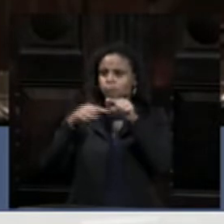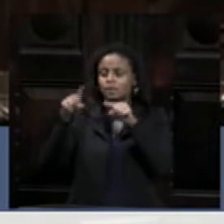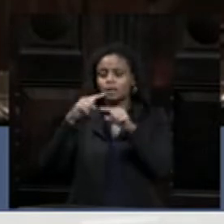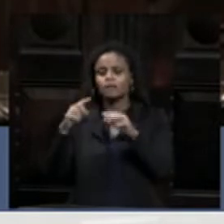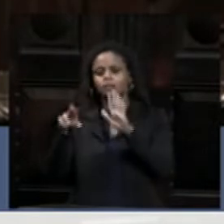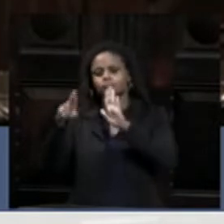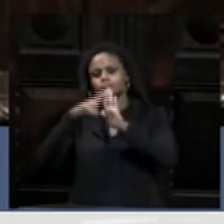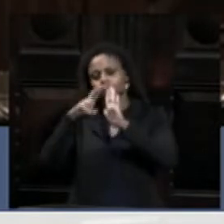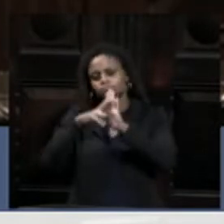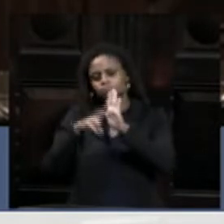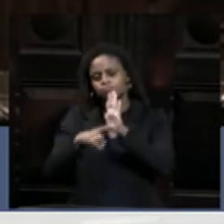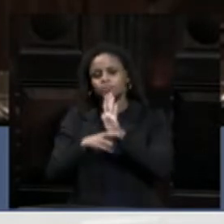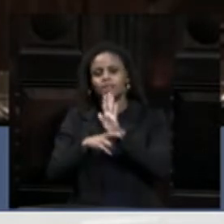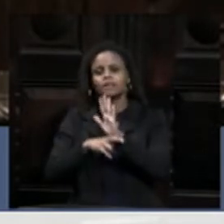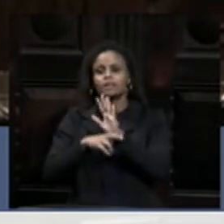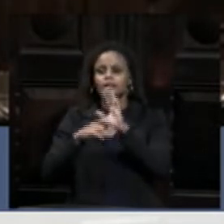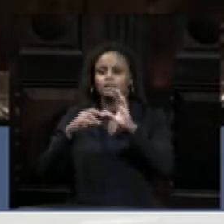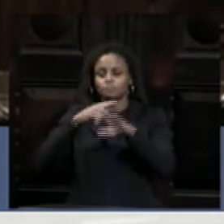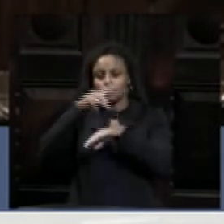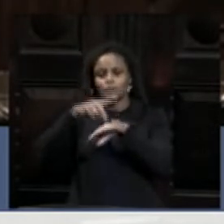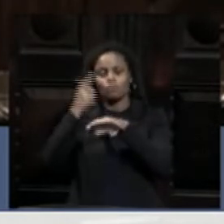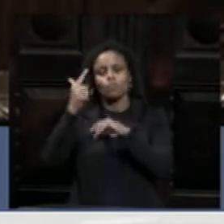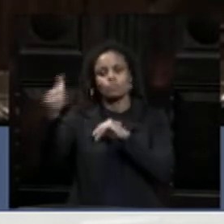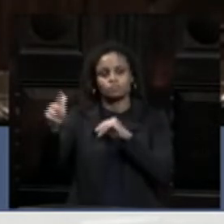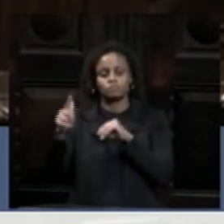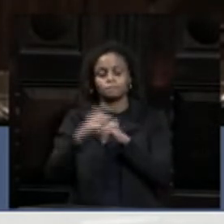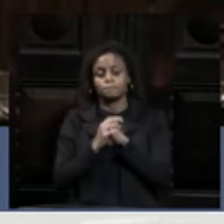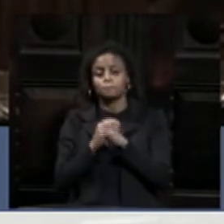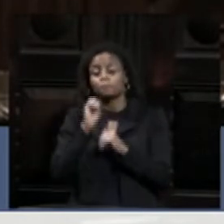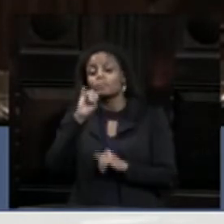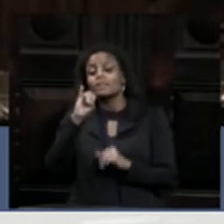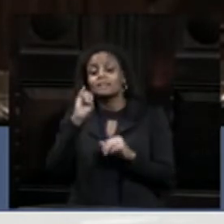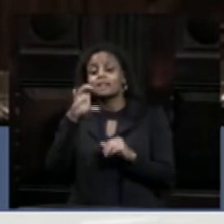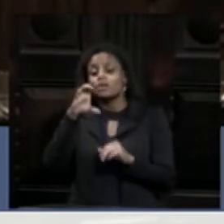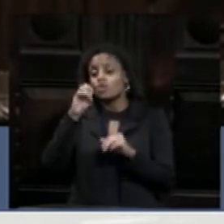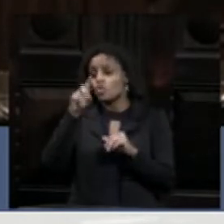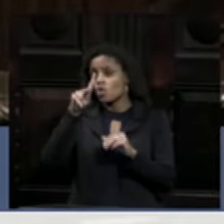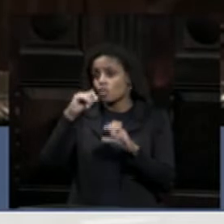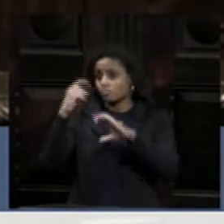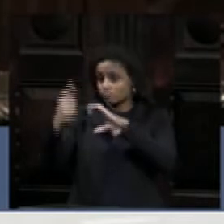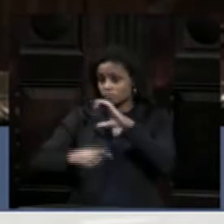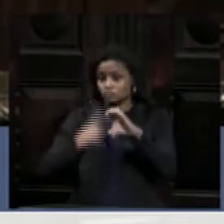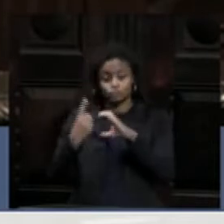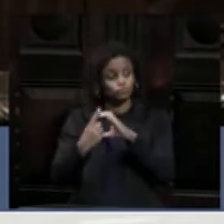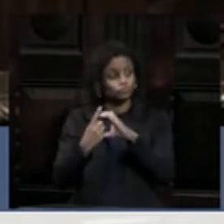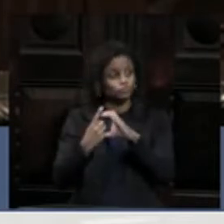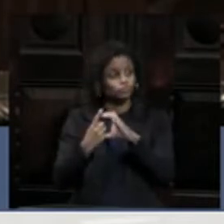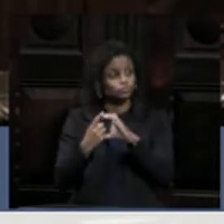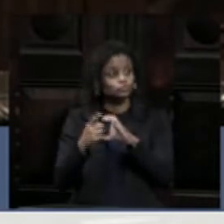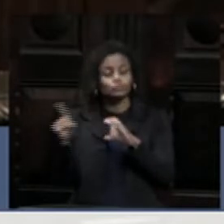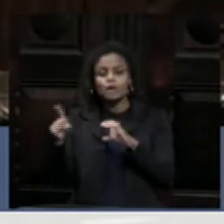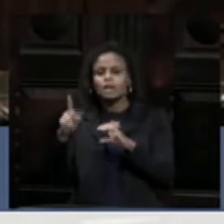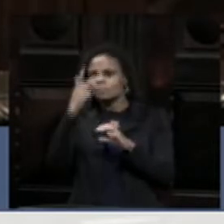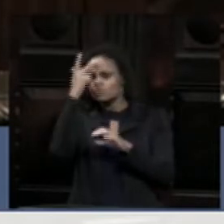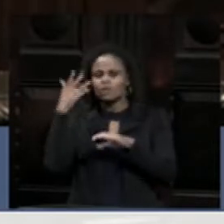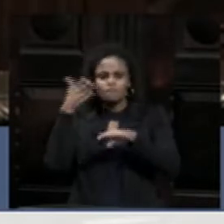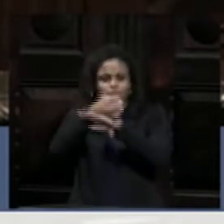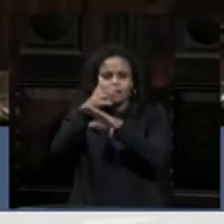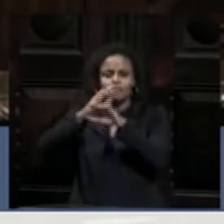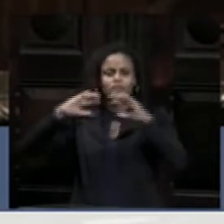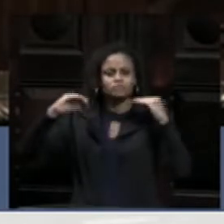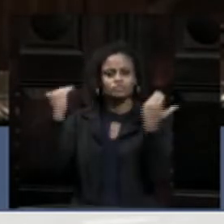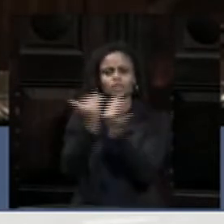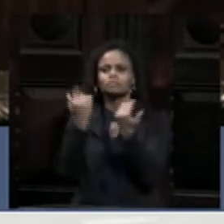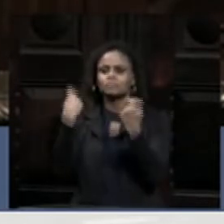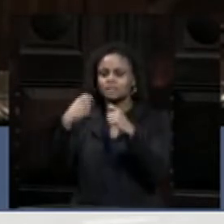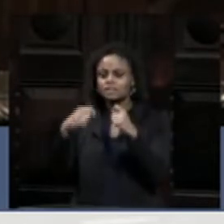do Mundo, que é o maior torneio de futebol do planeta, o torcedor deve ser atendido de tal maneira, não é no Campeonato Carioca ou